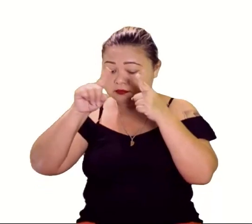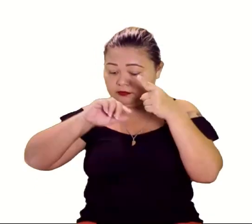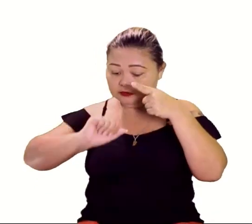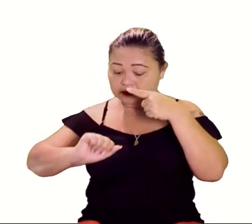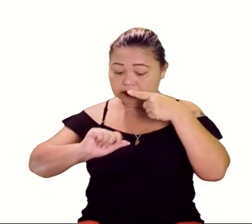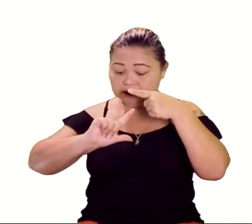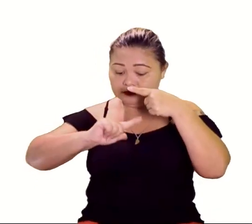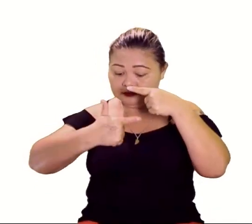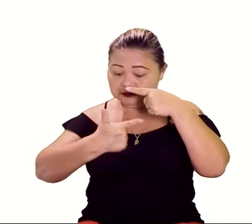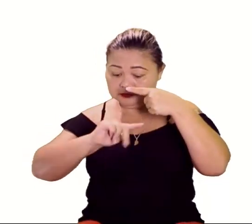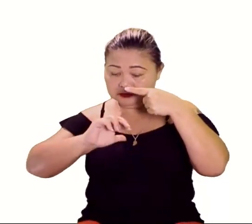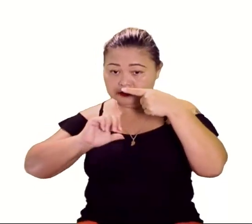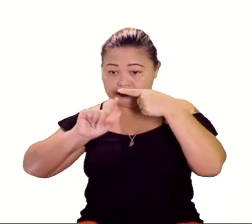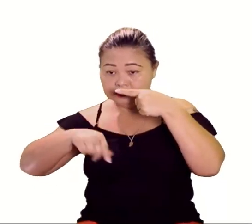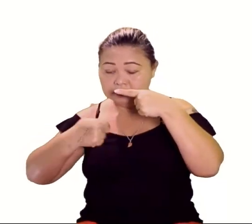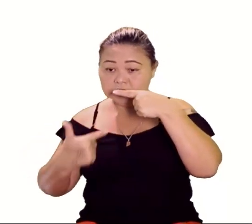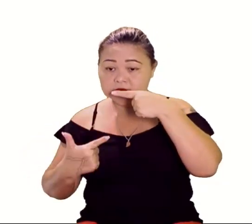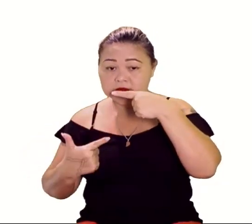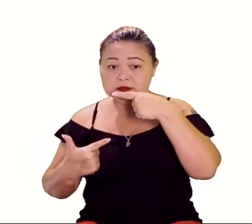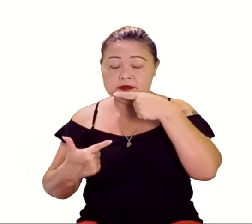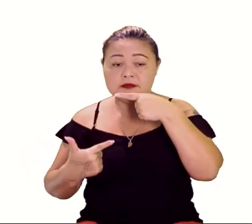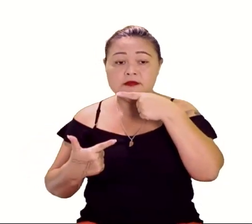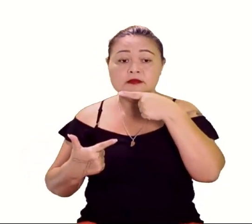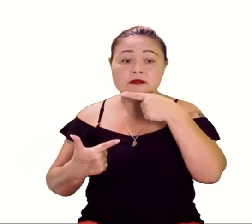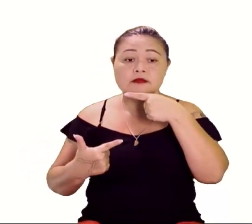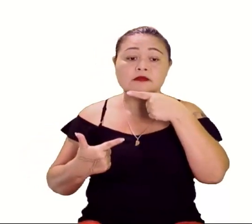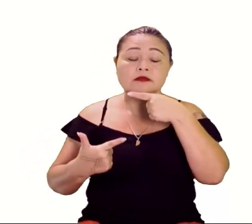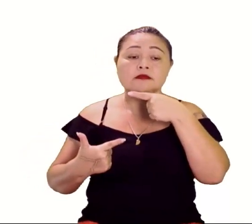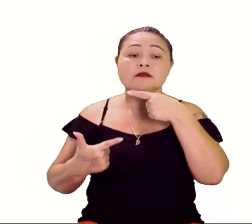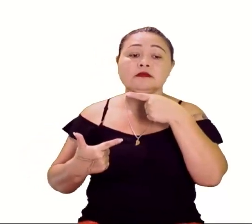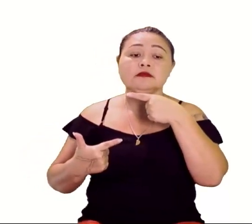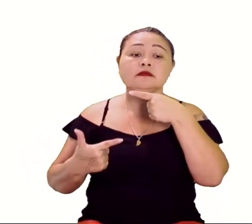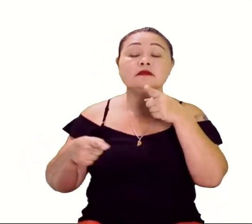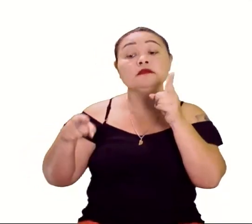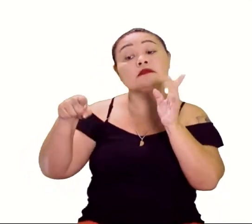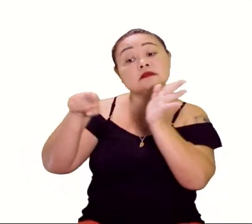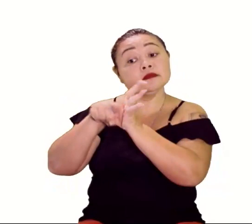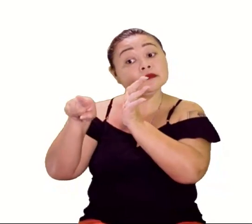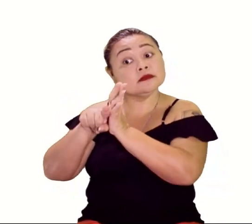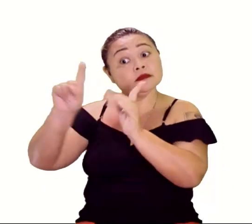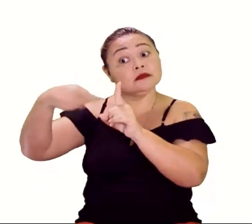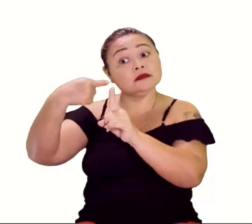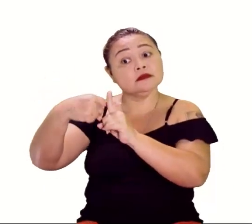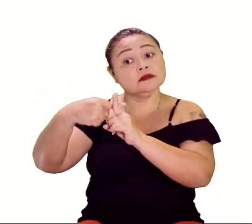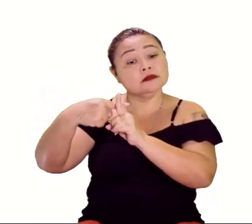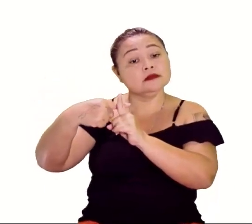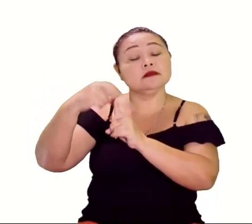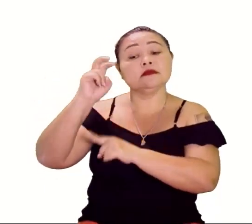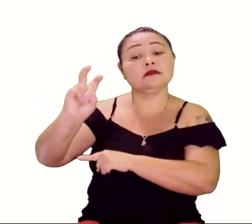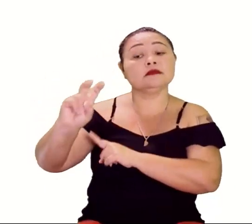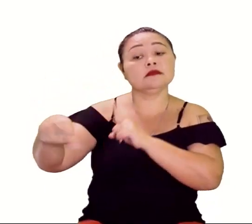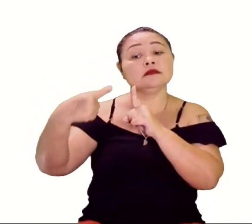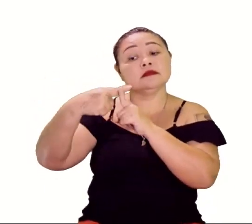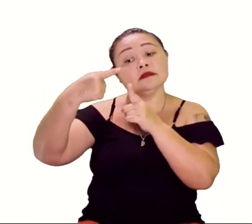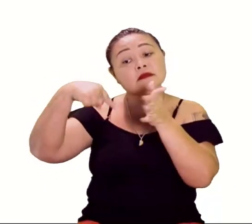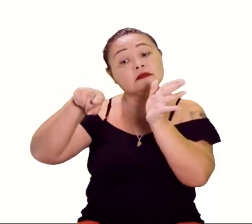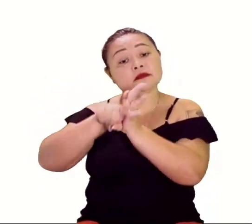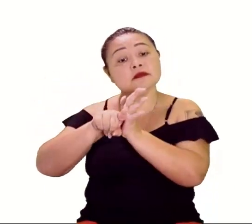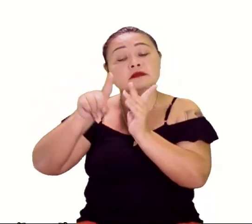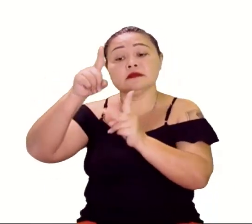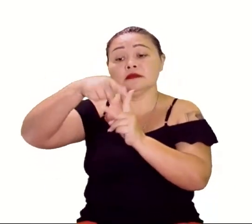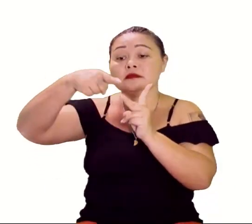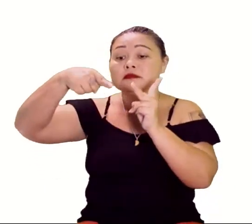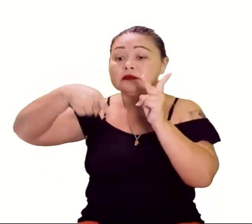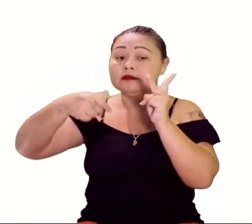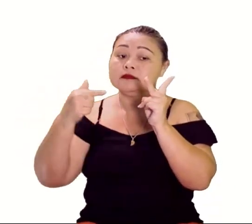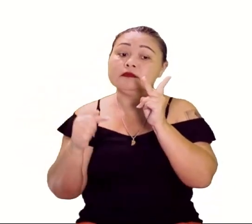é 2, É né? 2. Isso. Então vamos lá, o nosso X vai ser menos com menos. Mais Então 5 mais ou menos raiz de